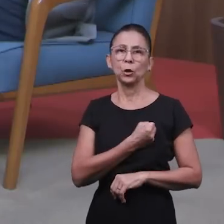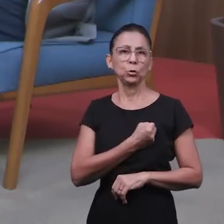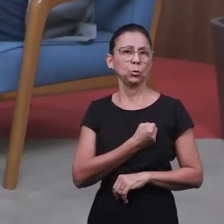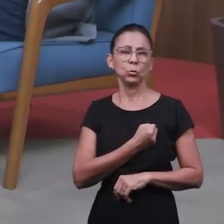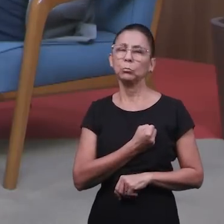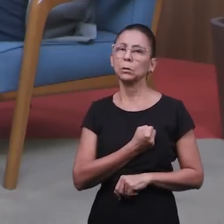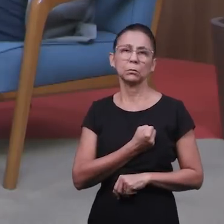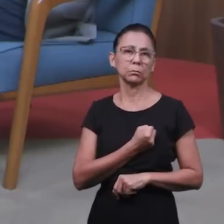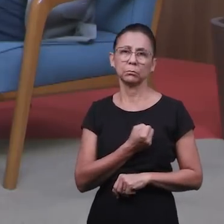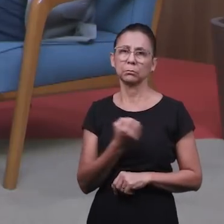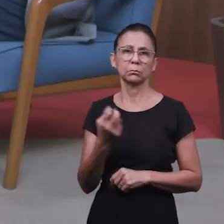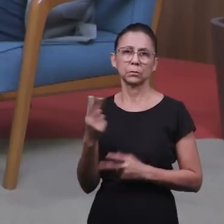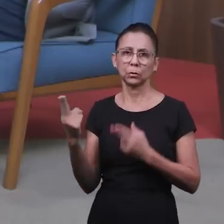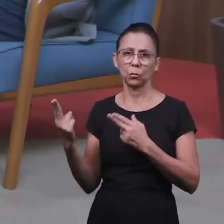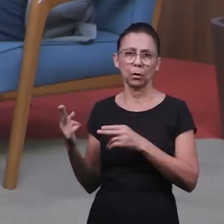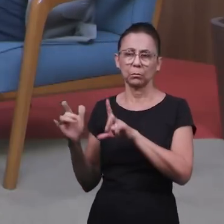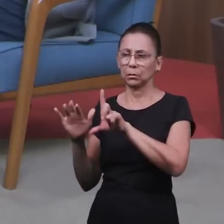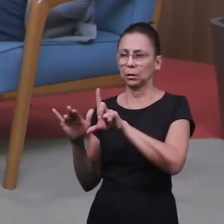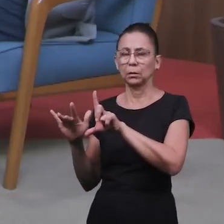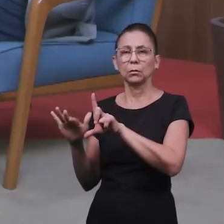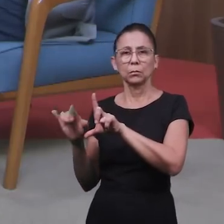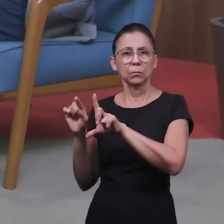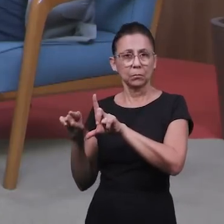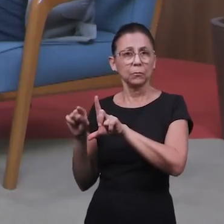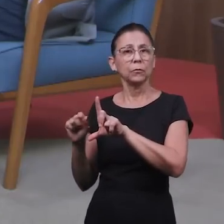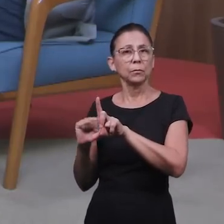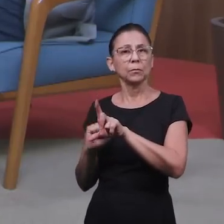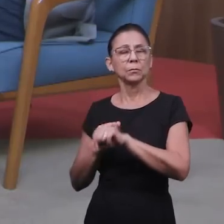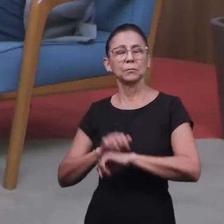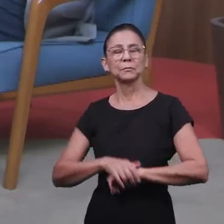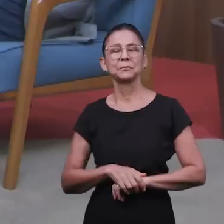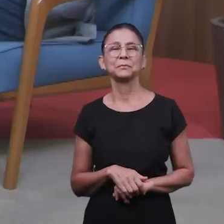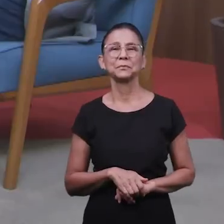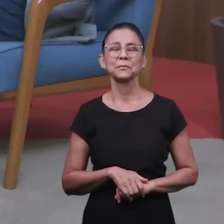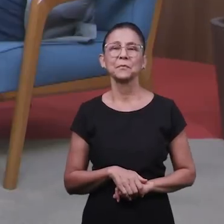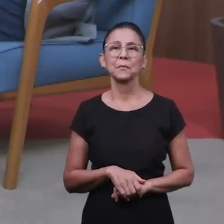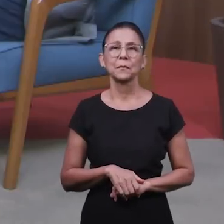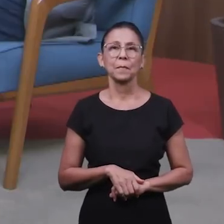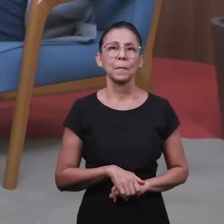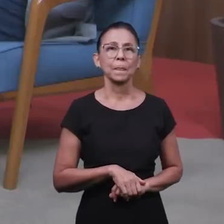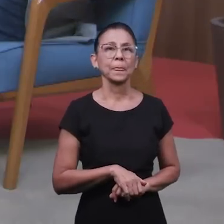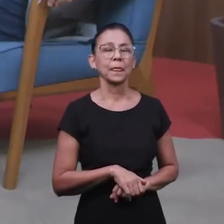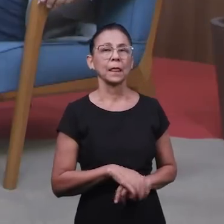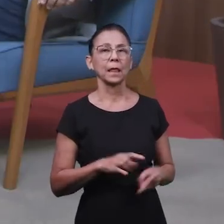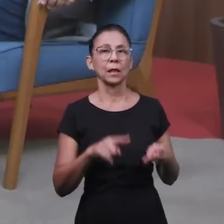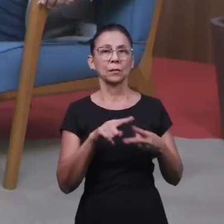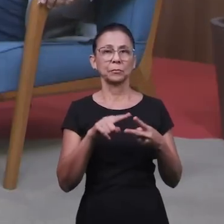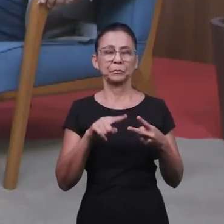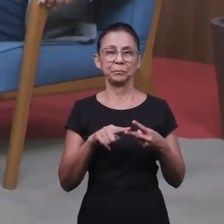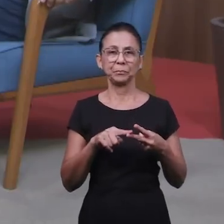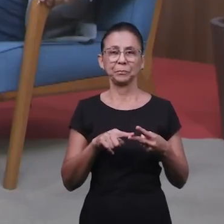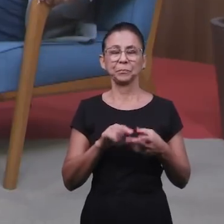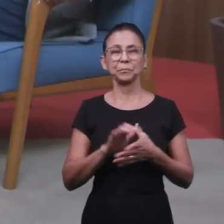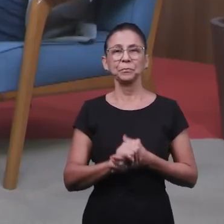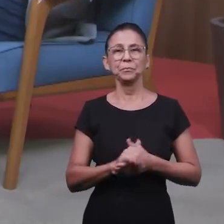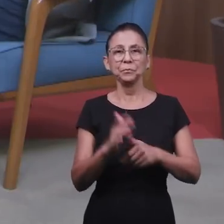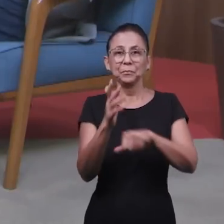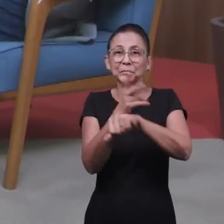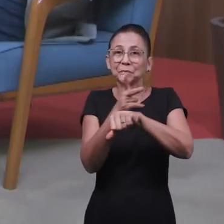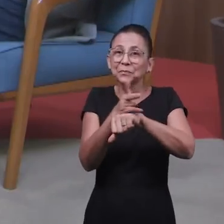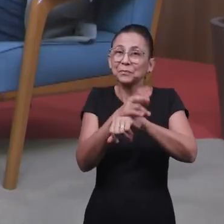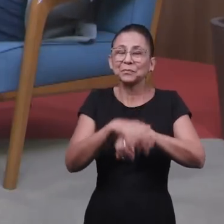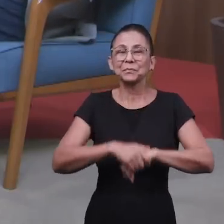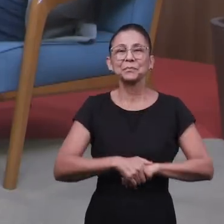WhatsApp, nesse mesmo QR Code, você também pode mandar. Vamos passar aqui duas mensagens que foram enviadas em vídeo para